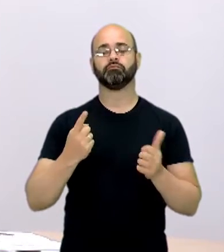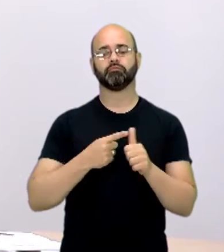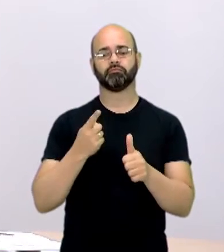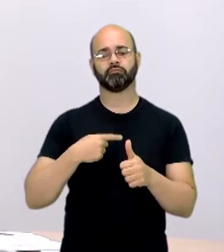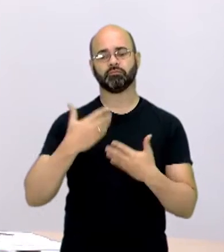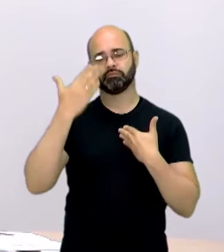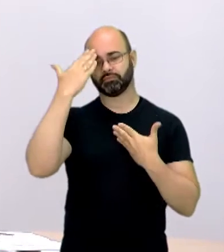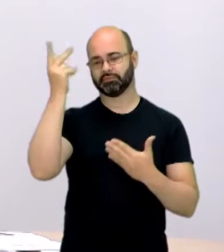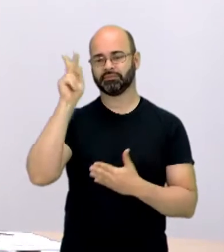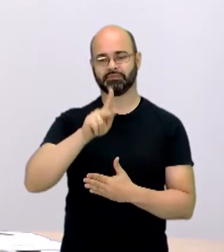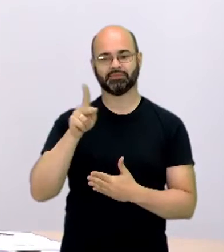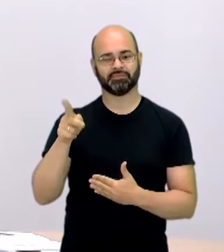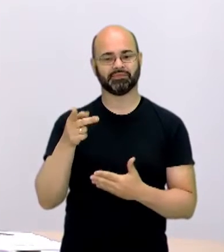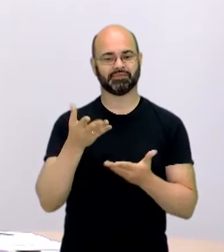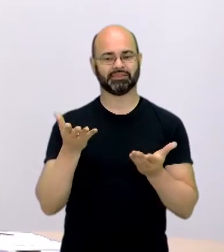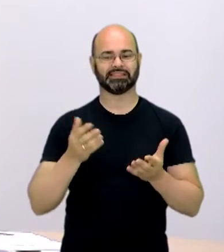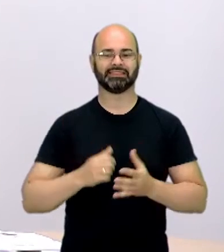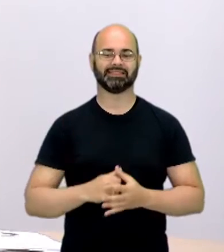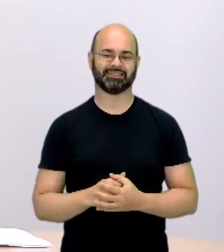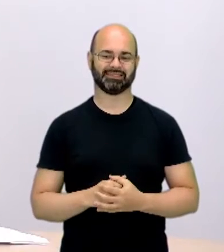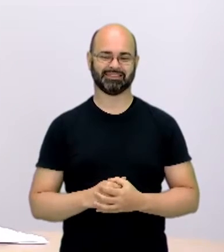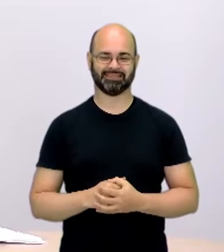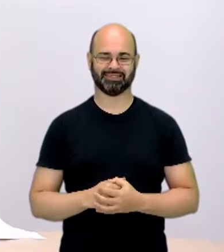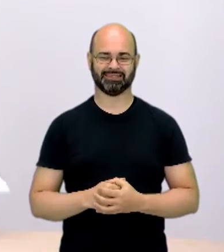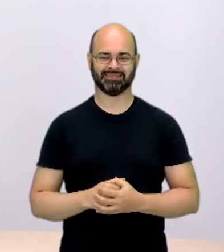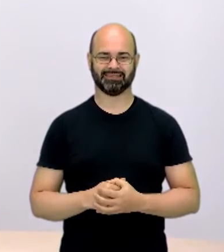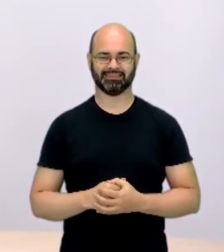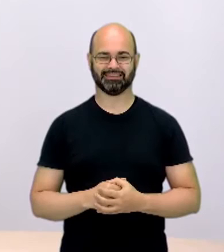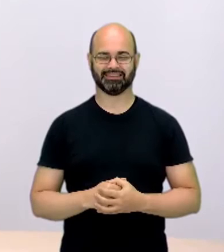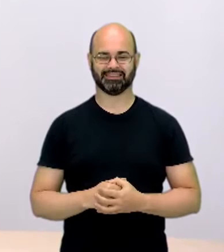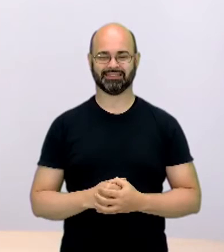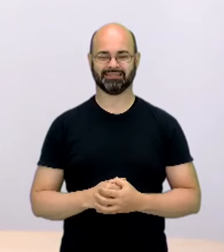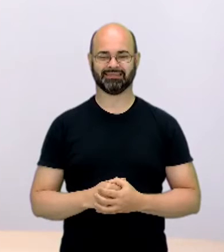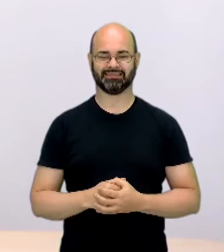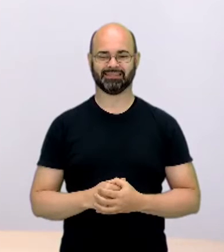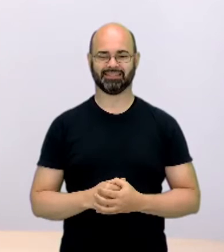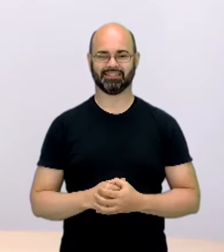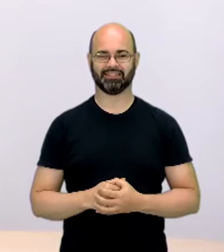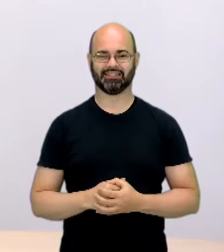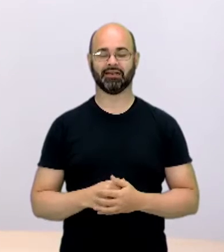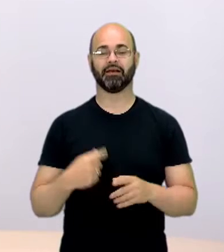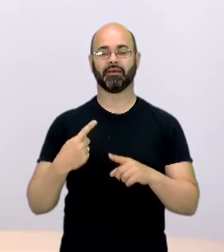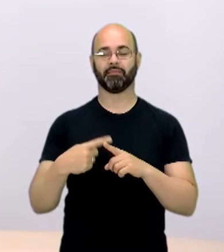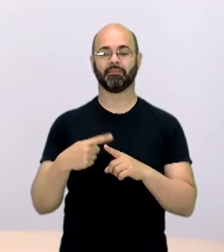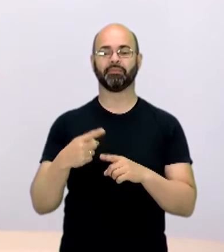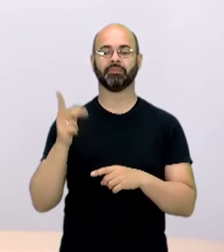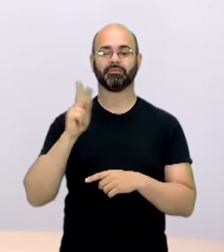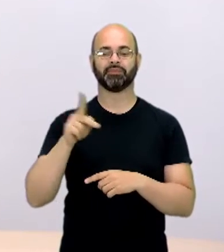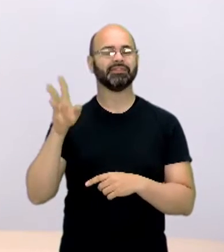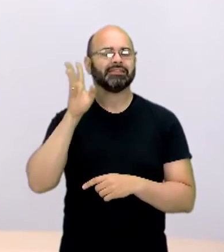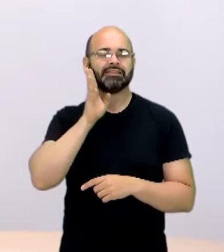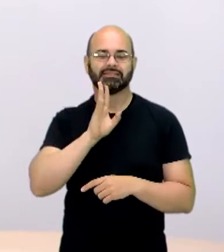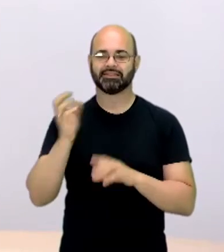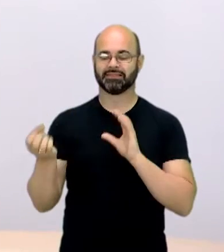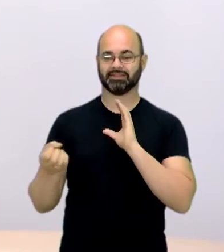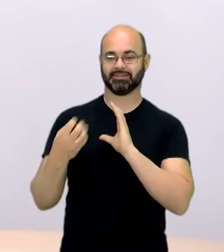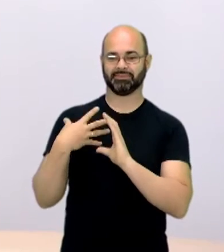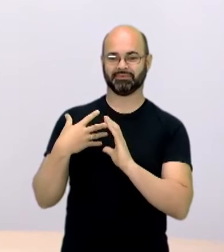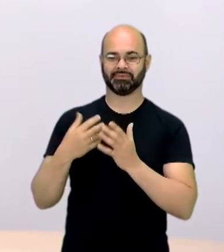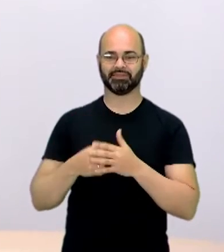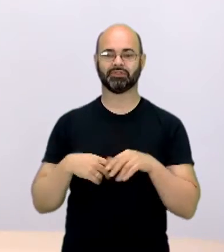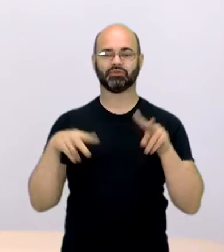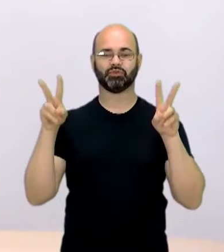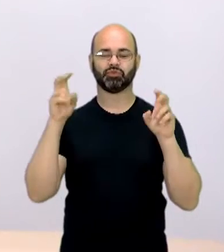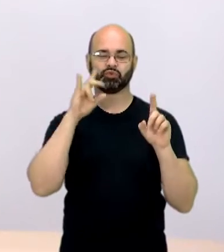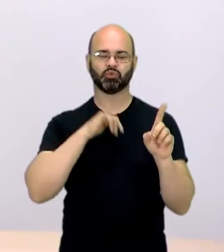a teacher. Antes de começar, eu gostaria de agradecer aí uma professora que mandou um trabalho super legal para a gente sobre